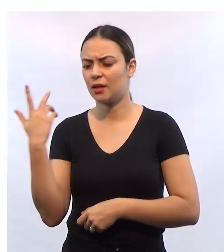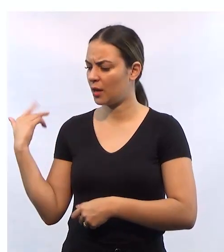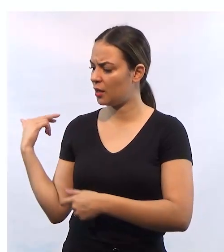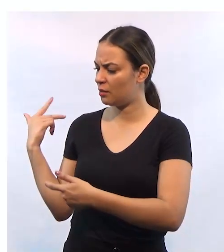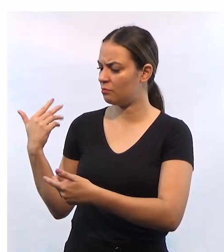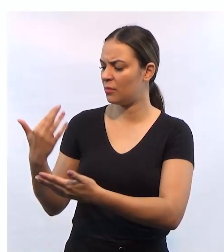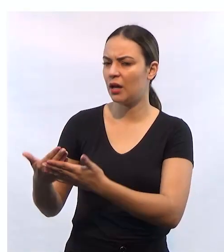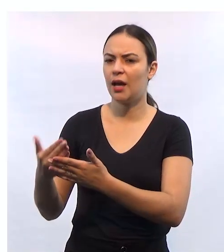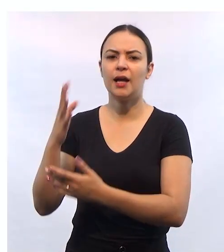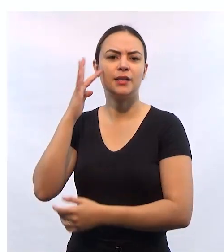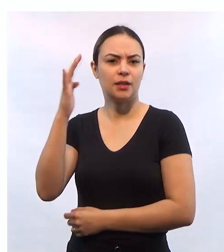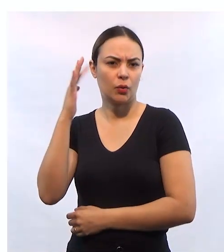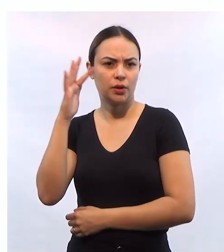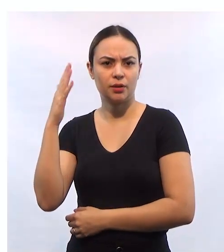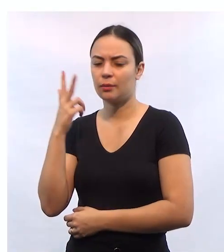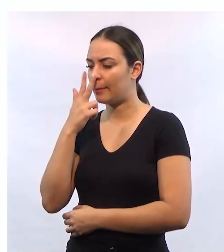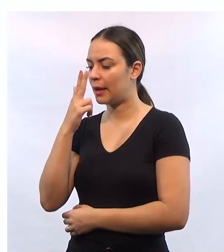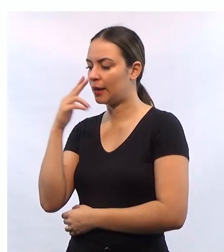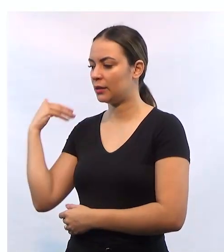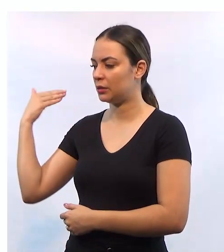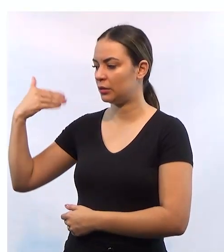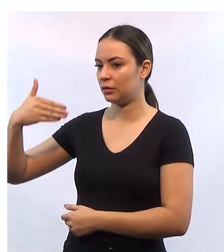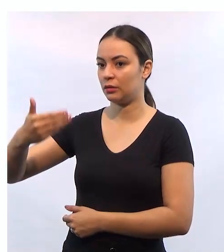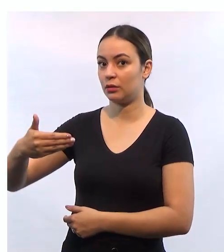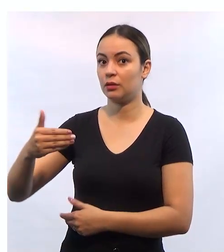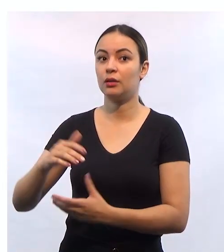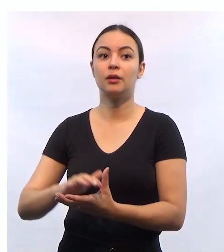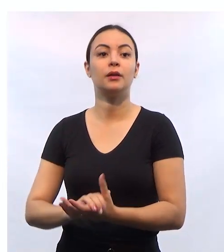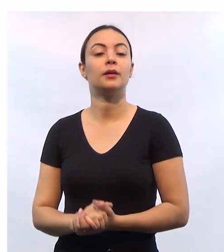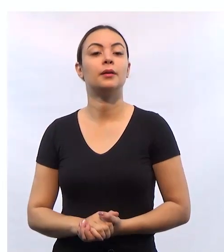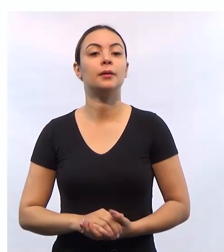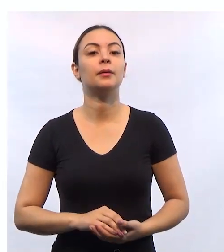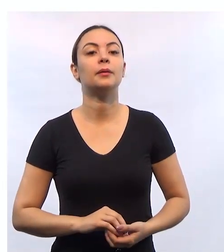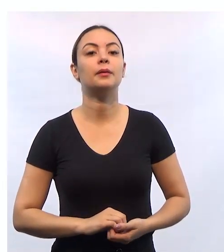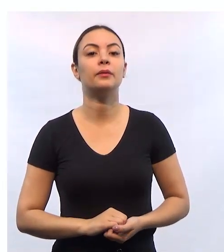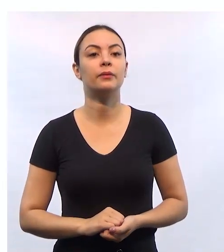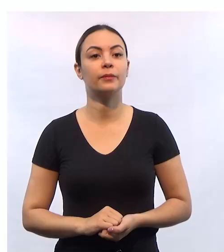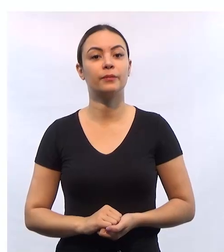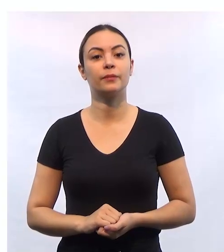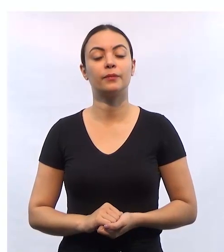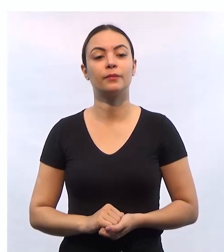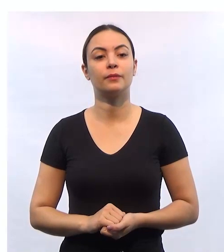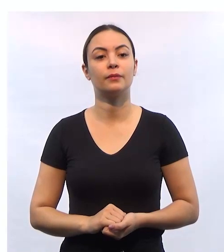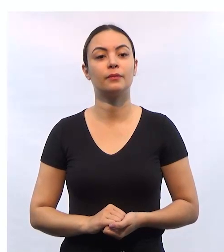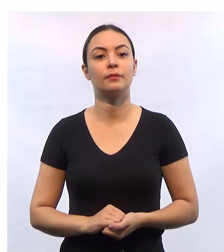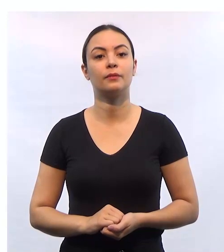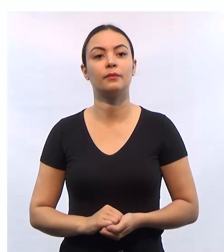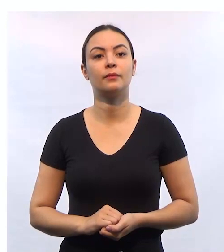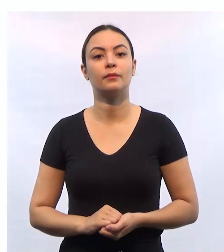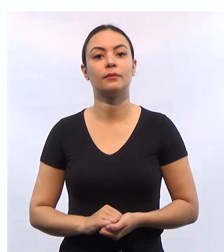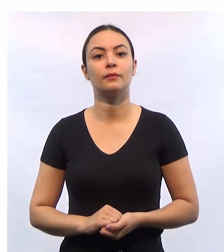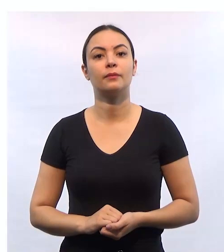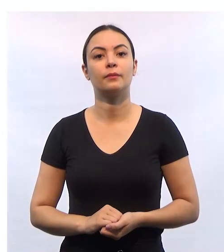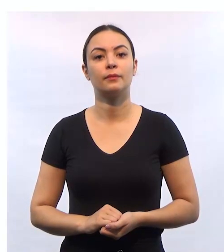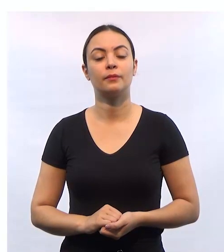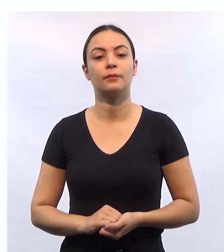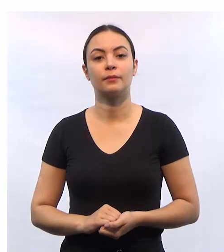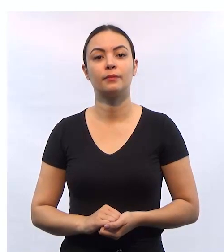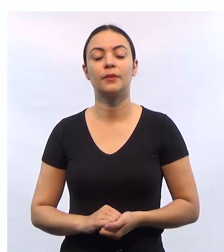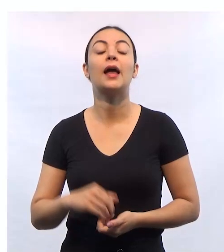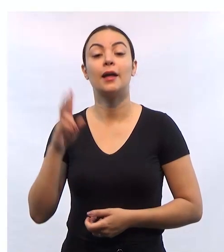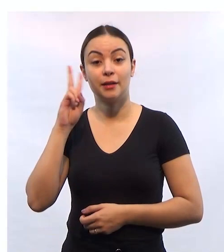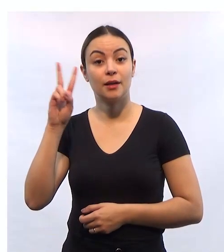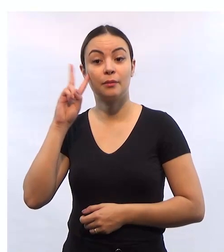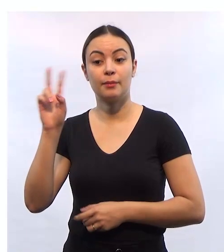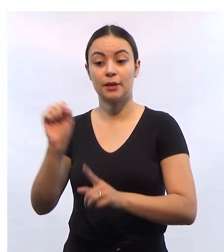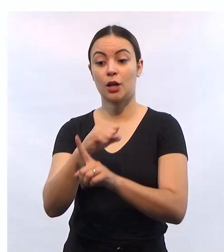desenvolvimento organizacional. Pensamento voltado para as pessoas, lembra lá? Sócio, tá? E não somente para as técnicas.